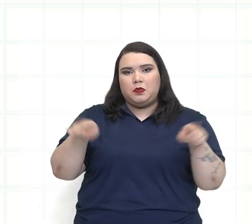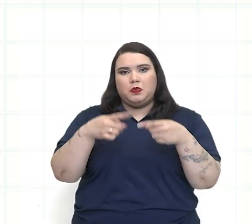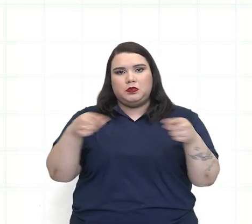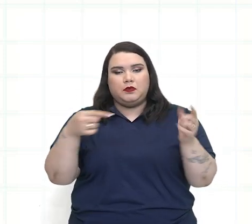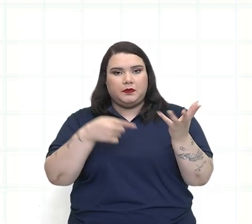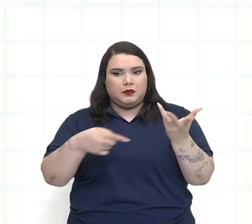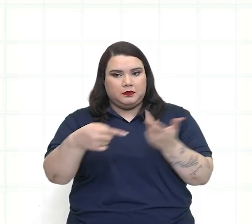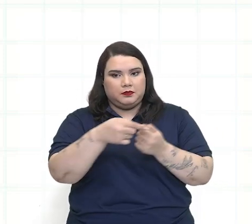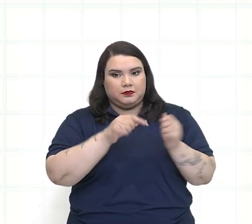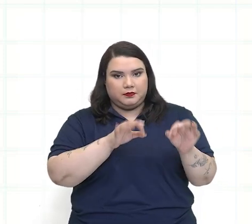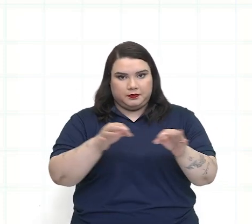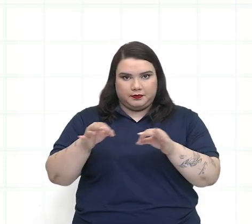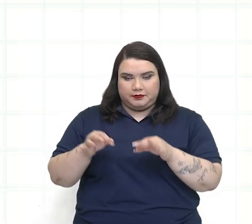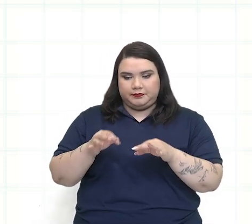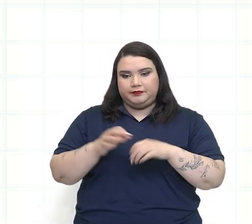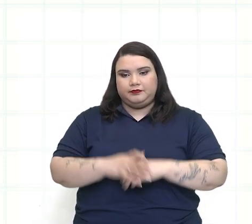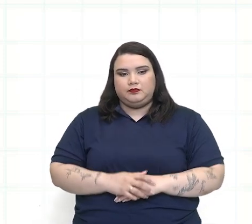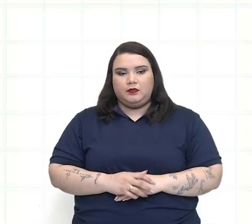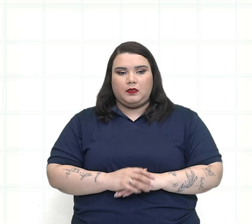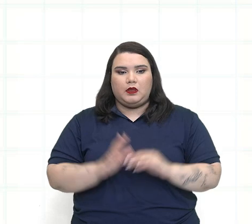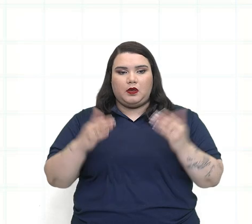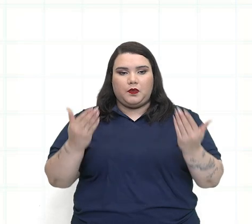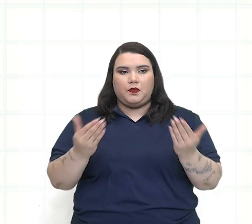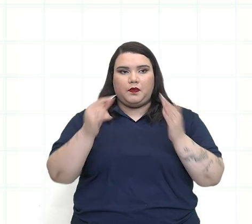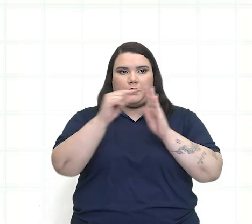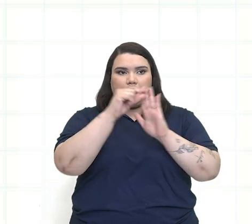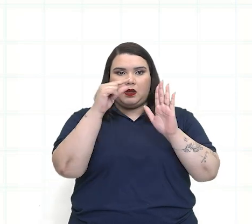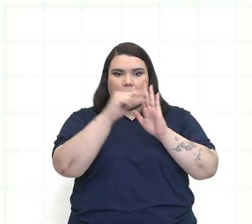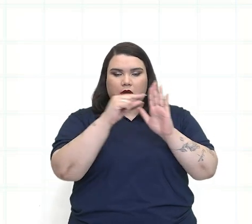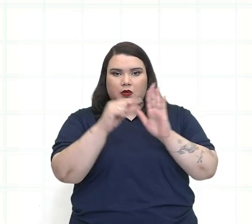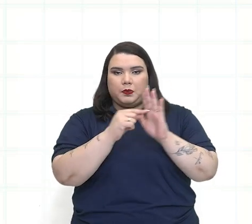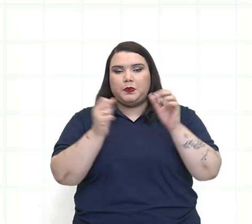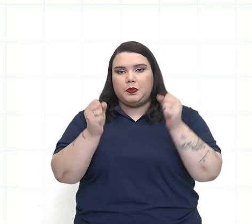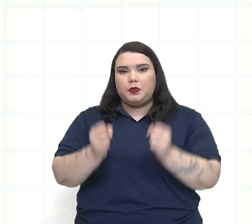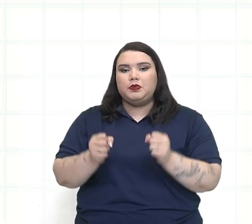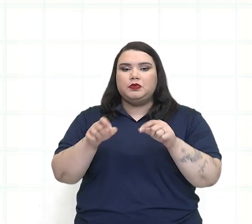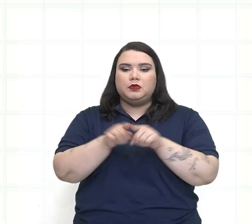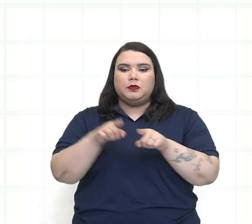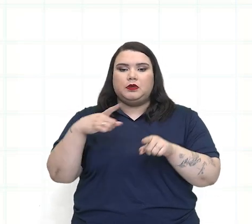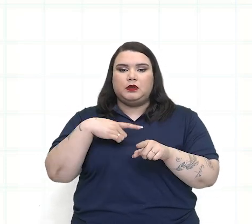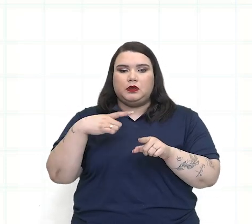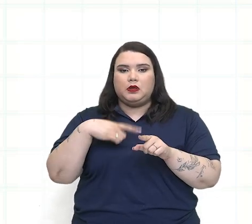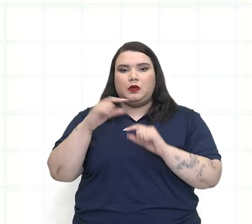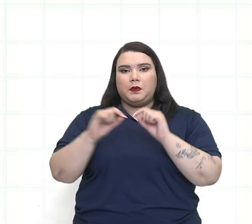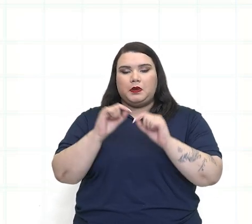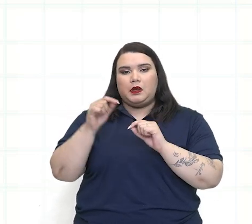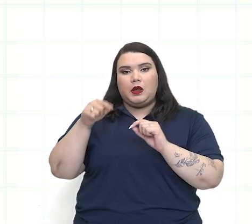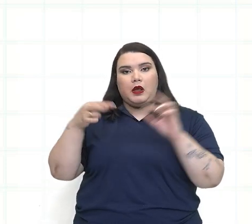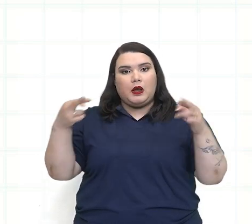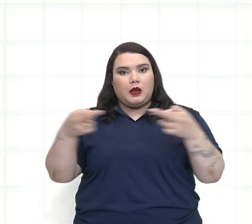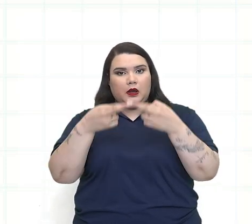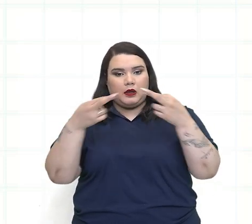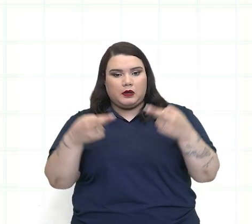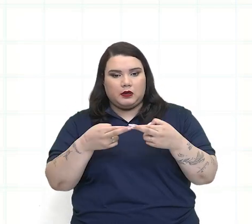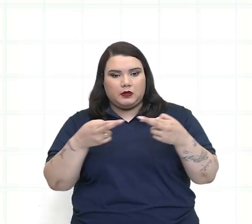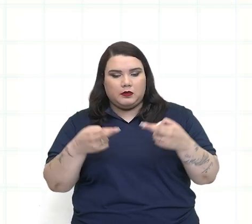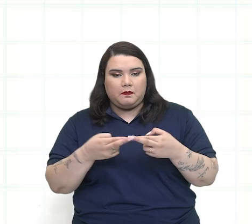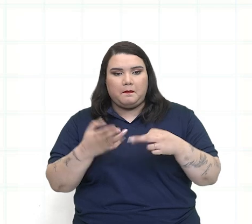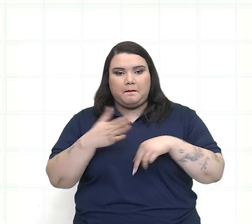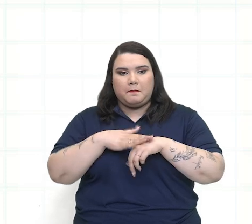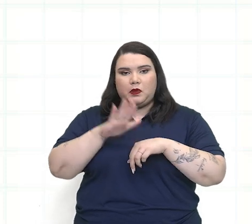etc. Então, os versos também eles podem ter, né, esse refrão, porém a rima é